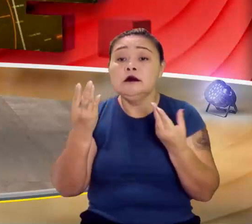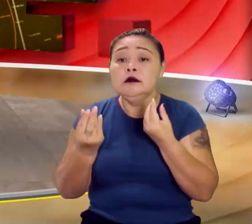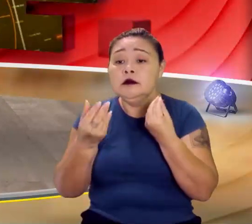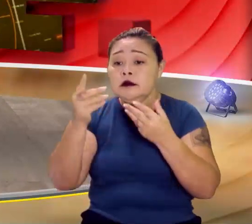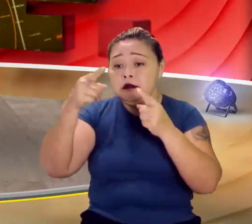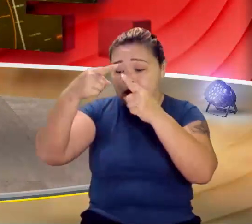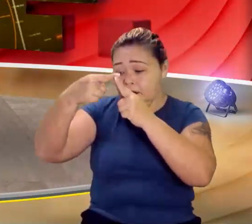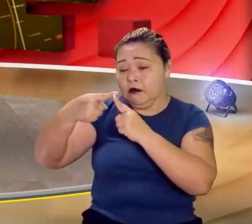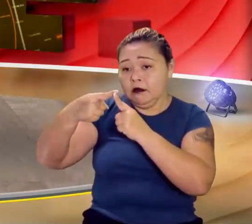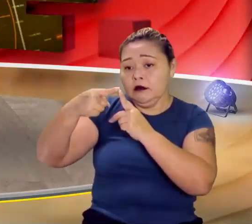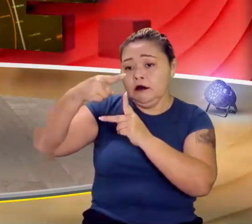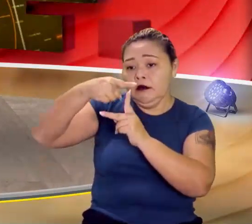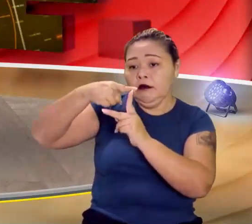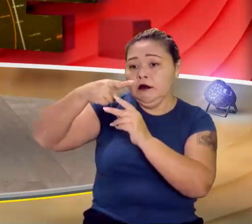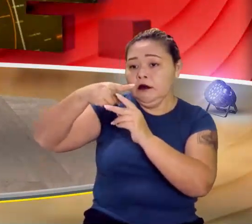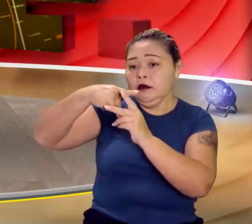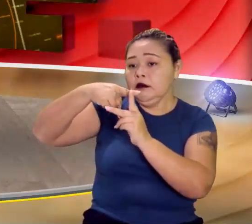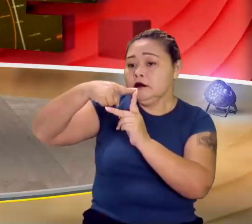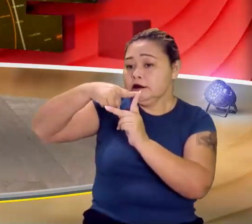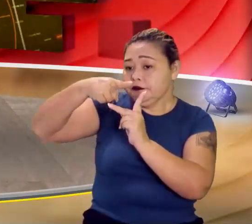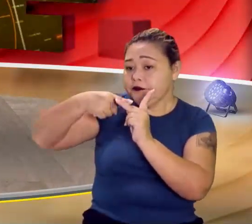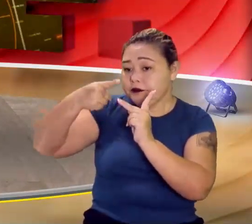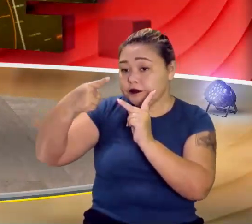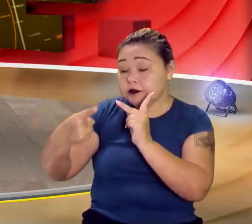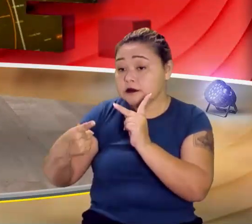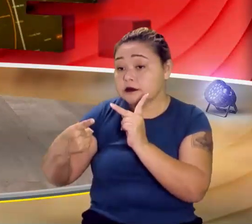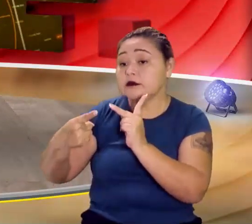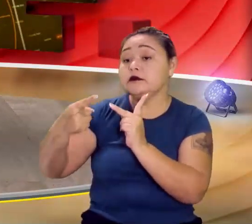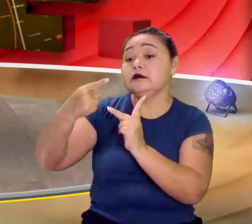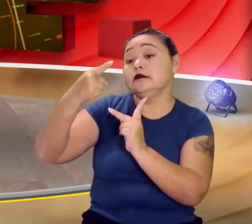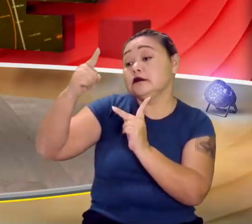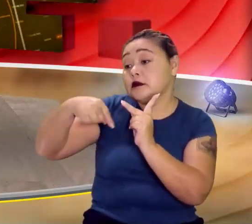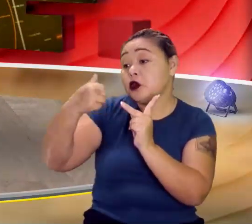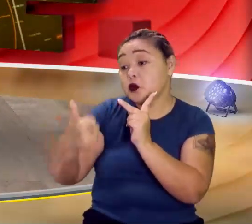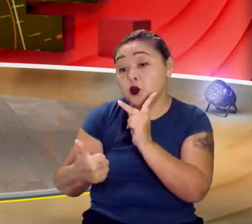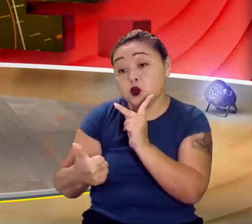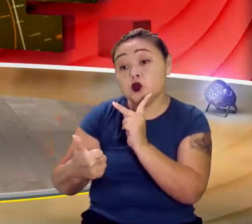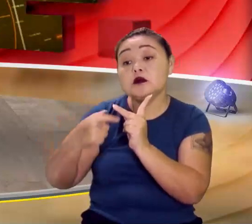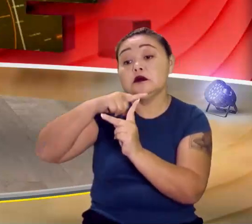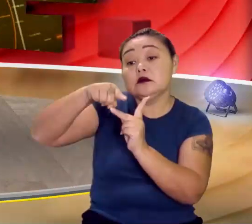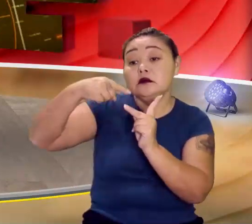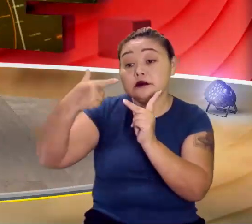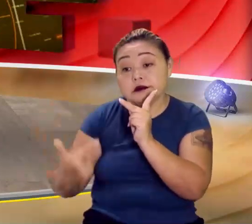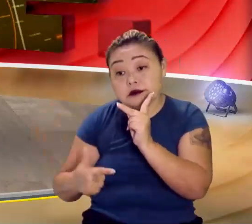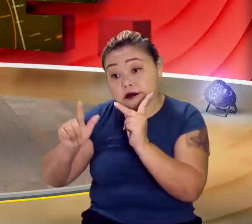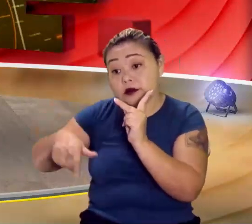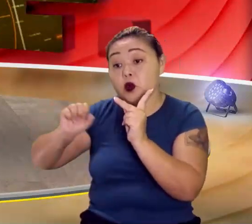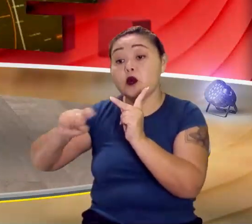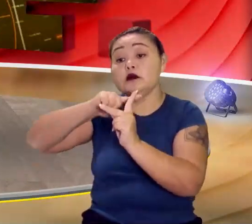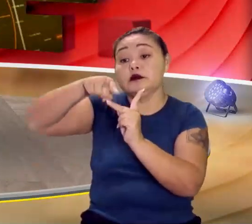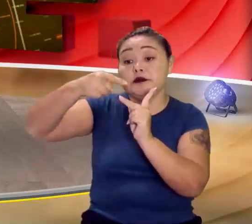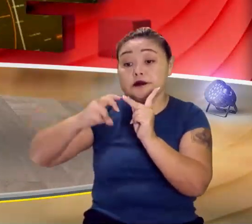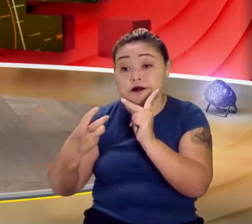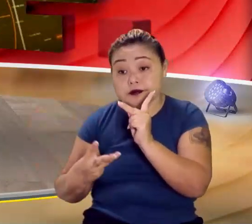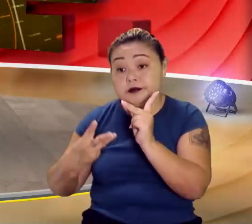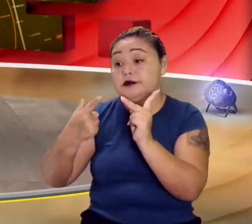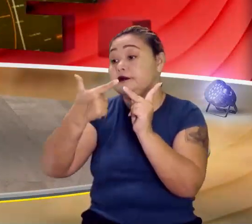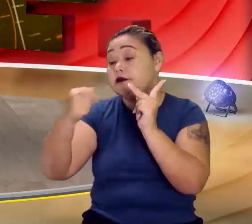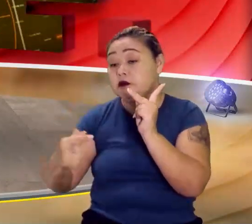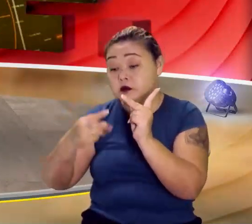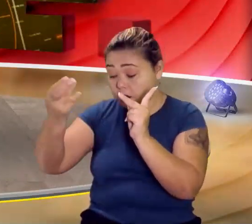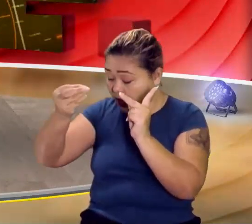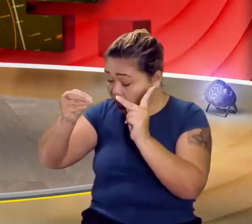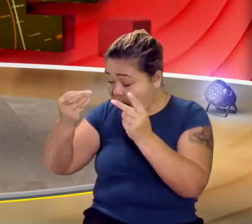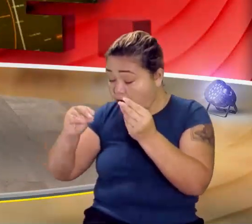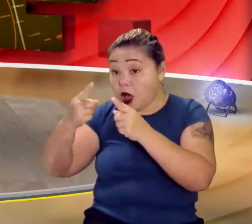uma tabuada da potência. Né? Raiz cúbica de 1 é 1, de 2 é 8, de 3 é 27.